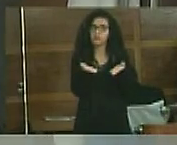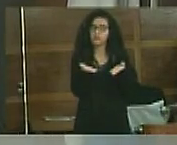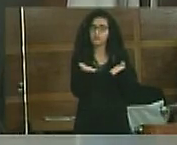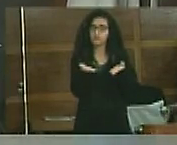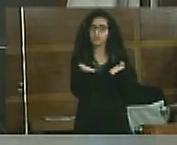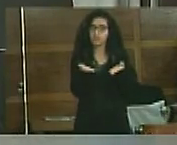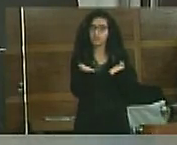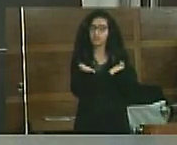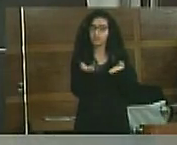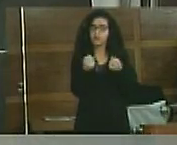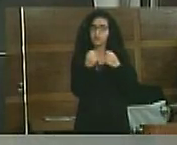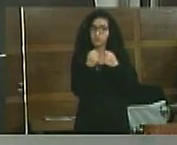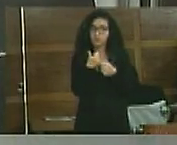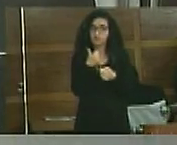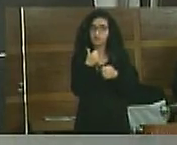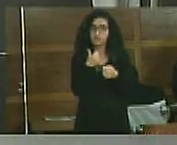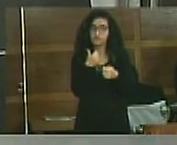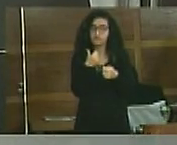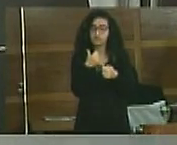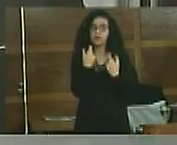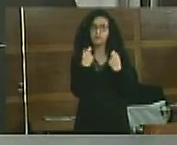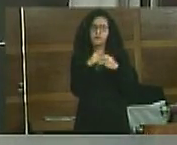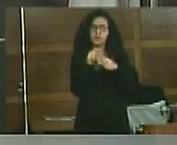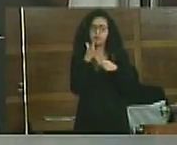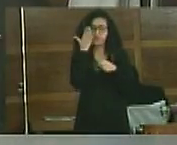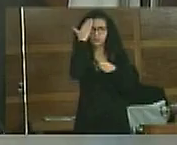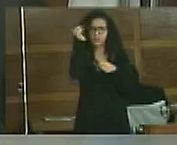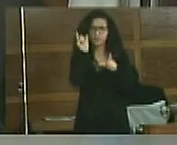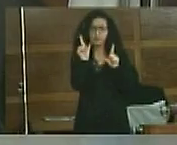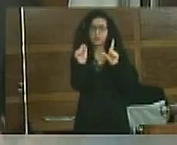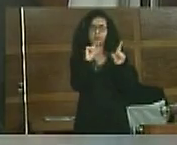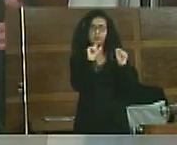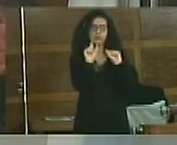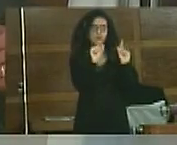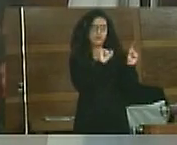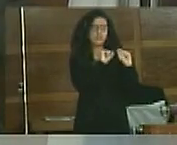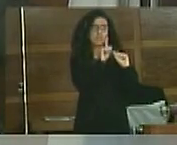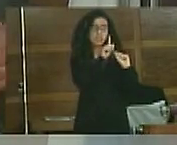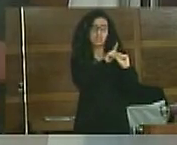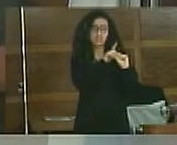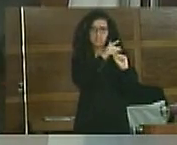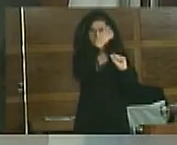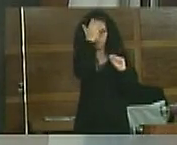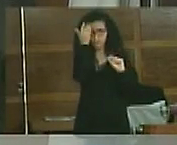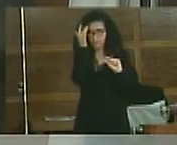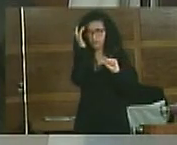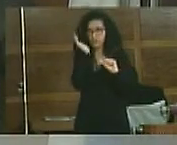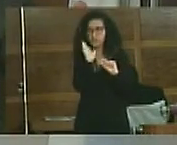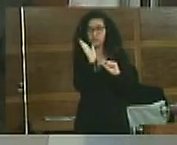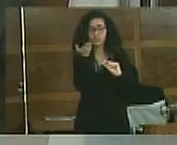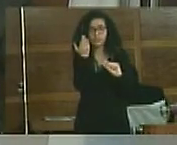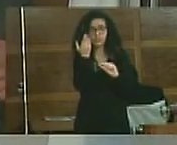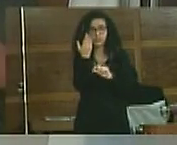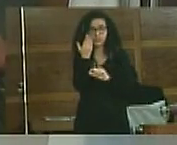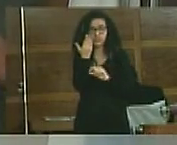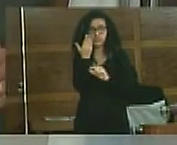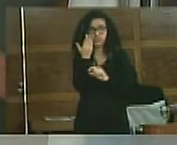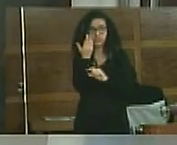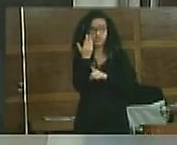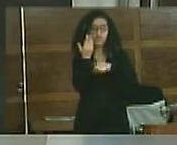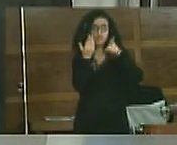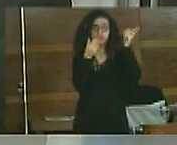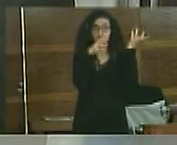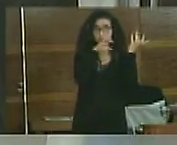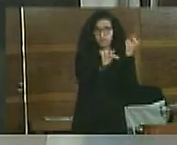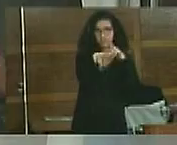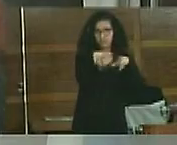Está posta, está na mesa, está aí. Ó. Nós temos que saber escolher. E tem candidatos que já passaram por lá. Tem candidatos